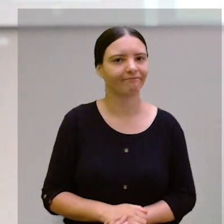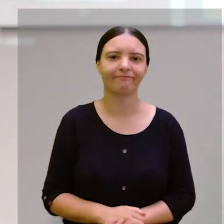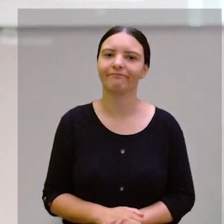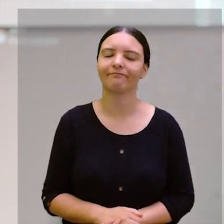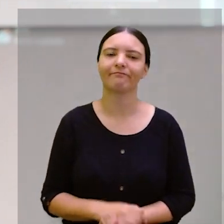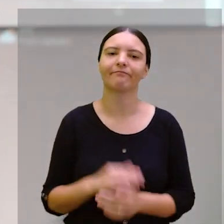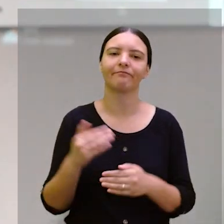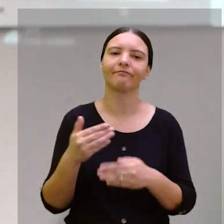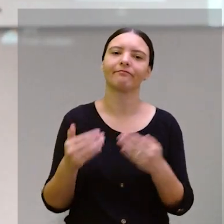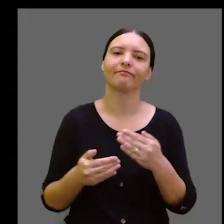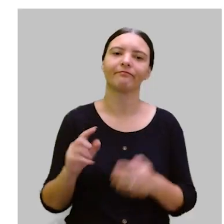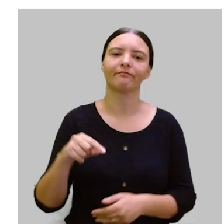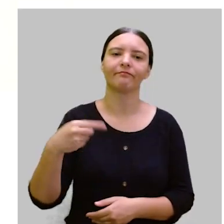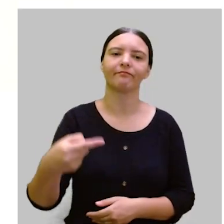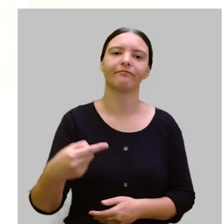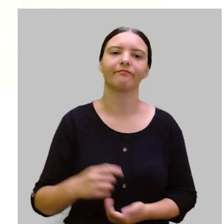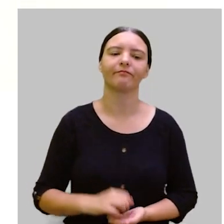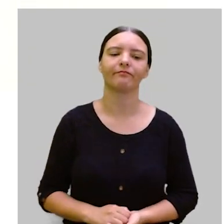Próxima.